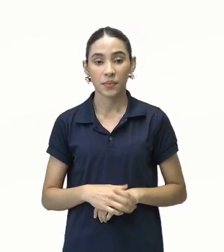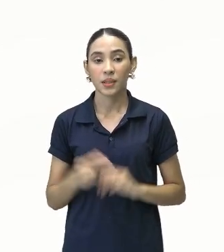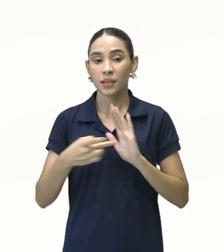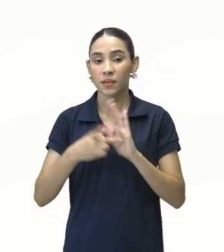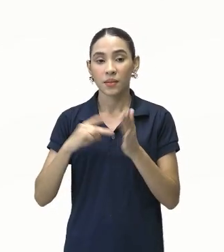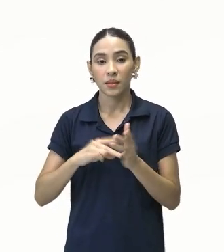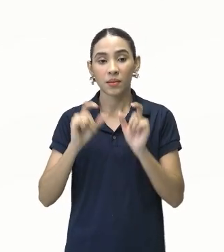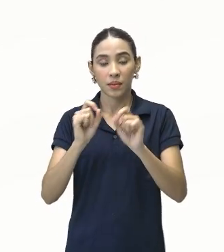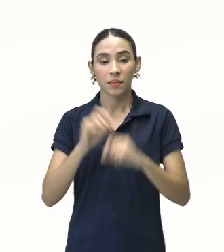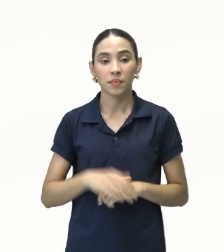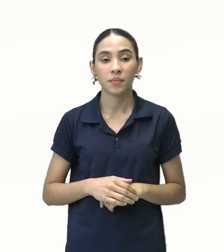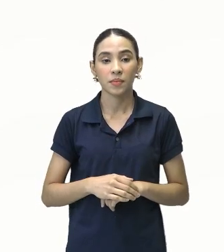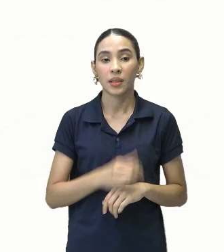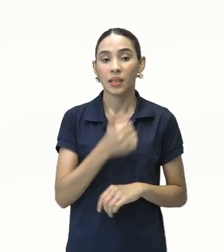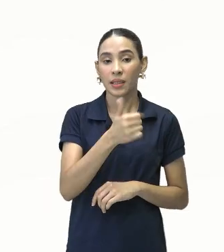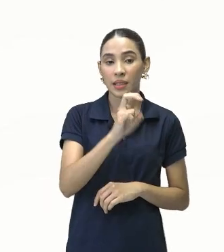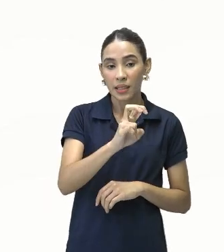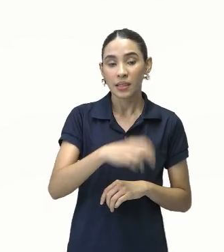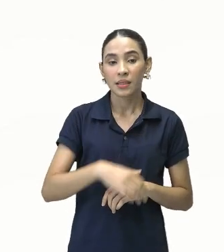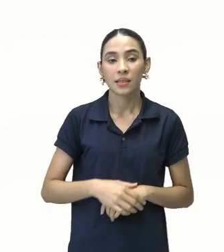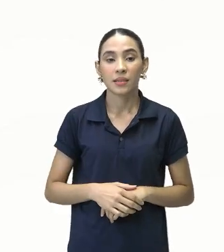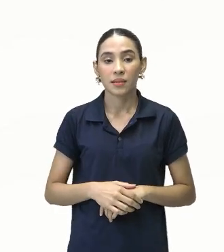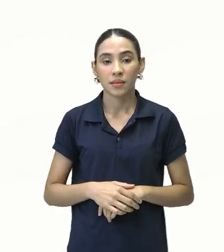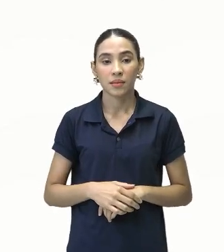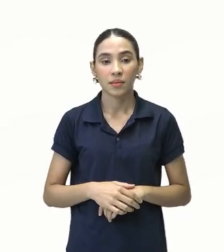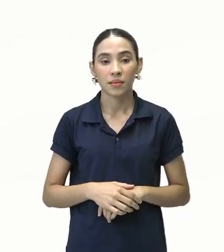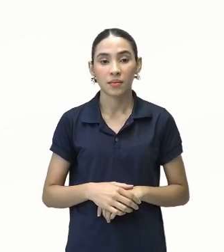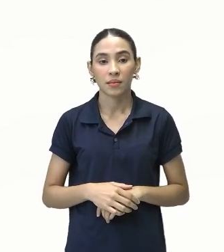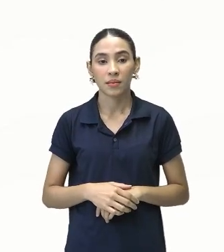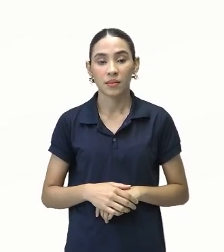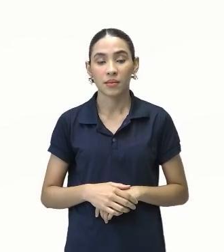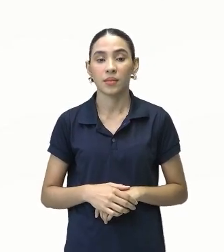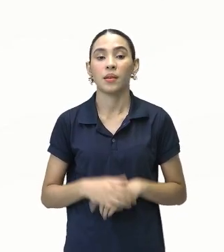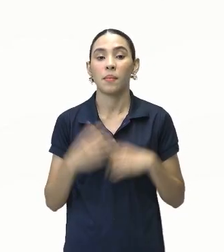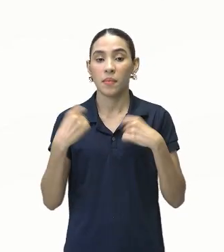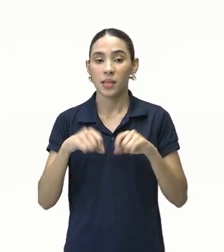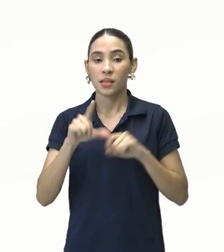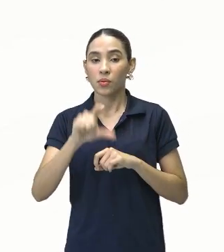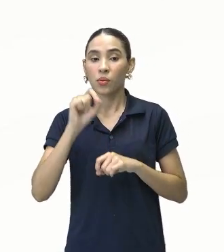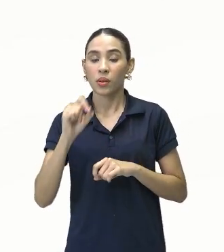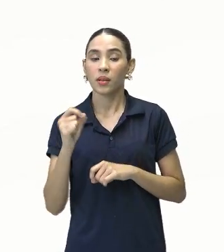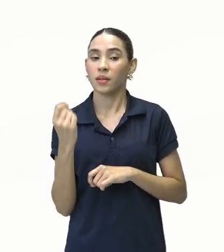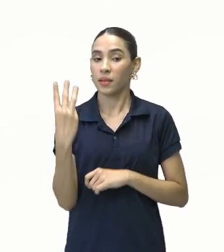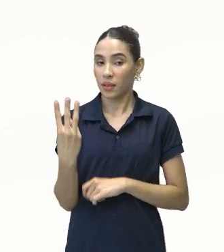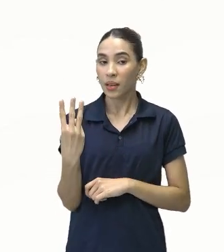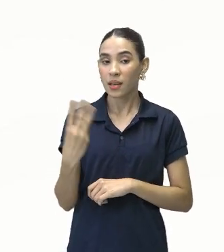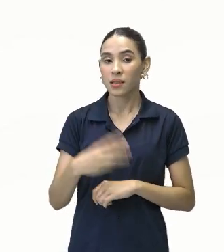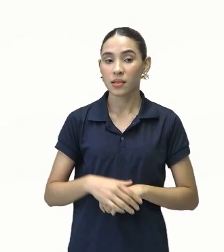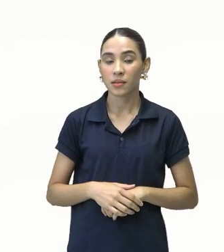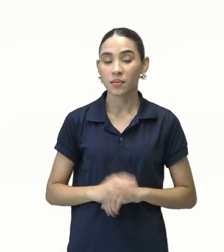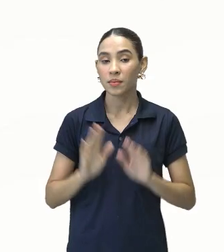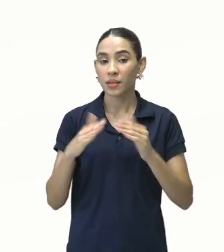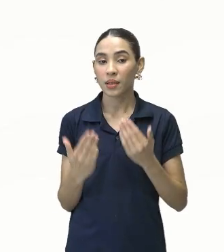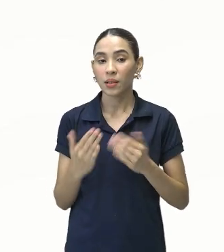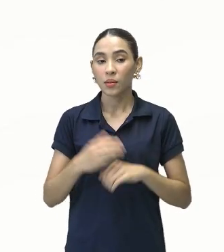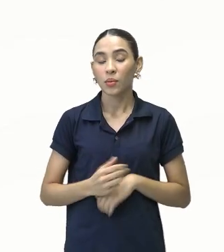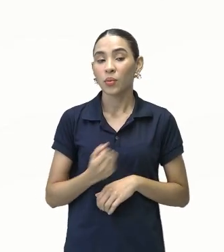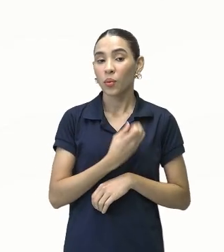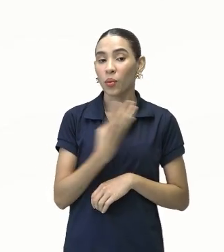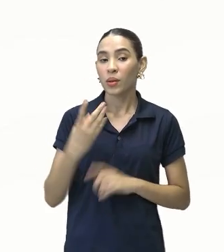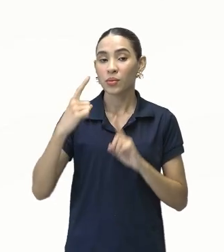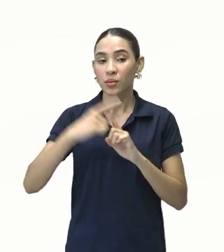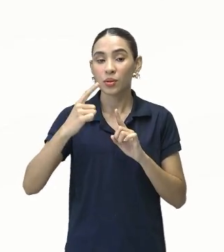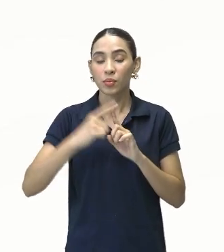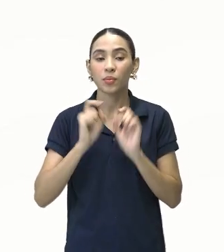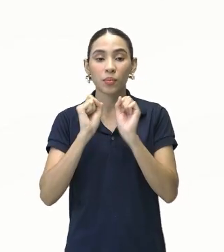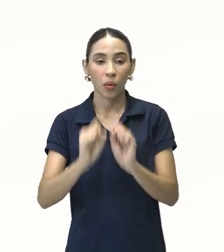Significa que de 15, nós iremos selecionar 3. E aí, de quantas formas